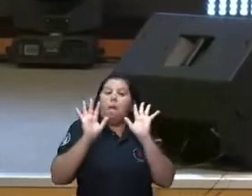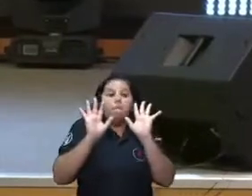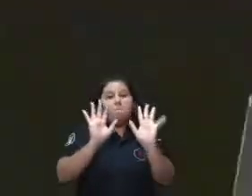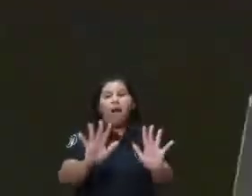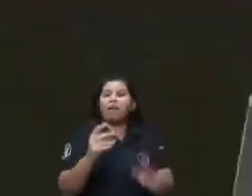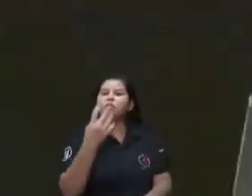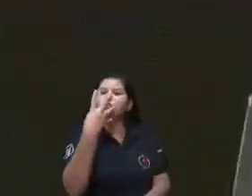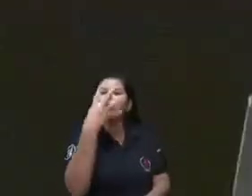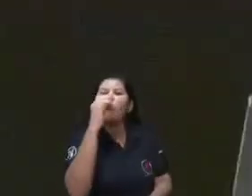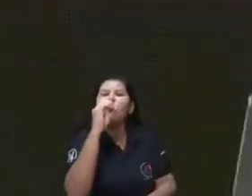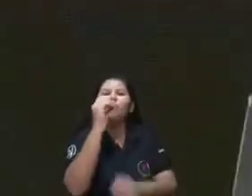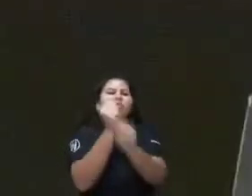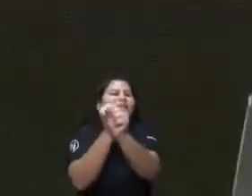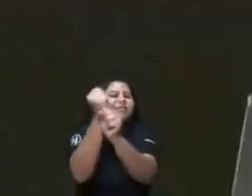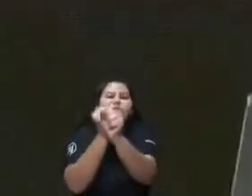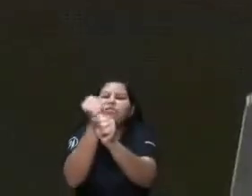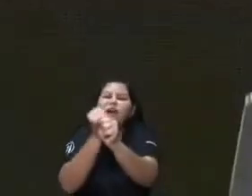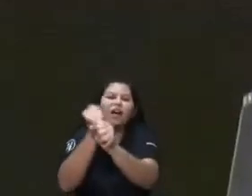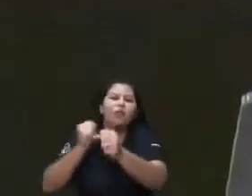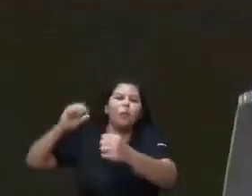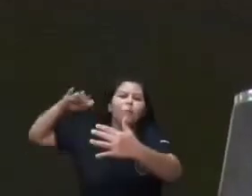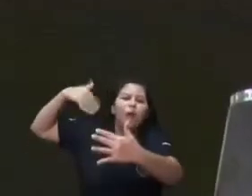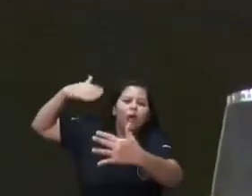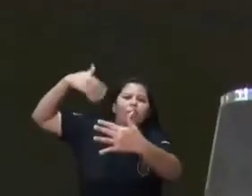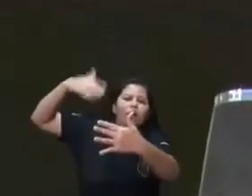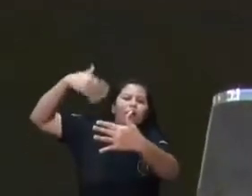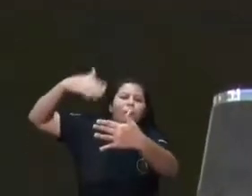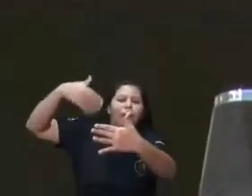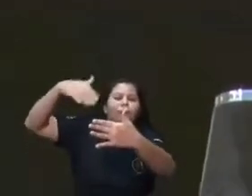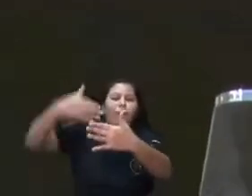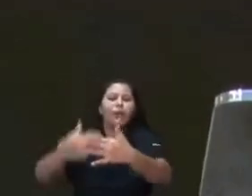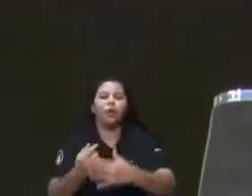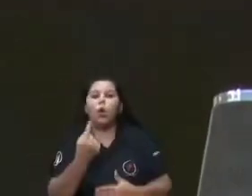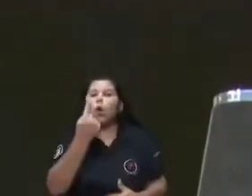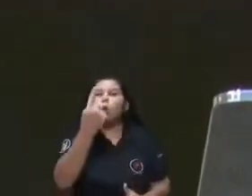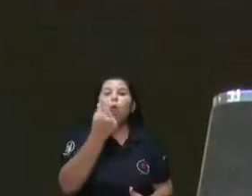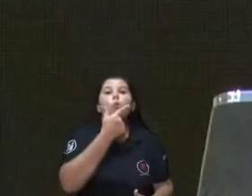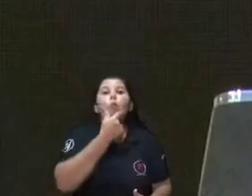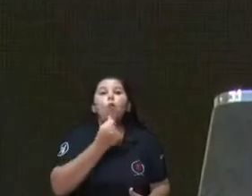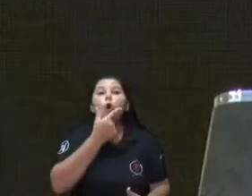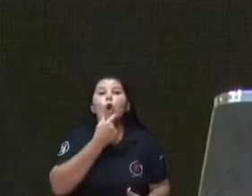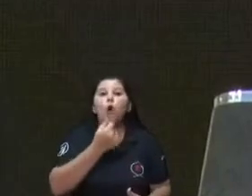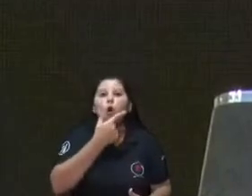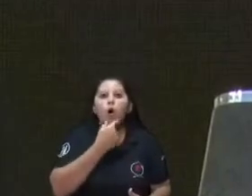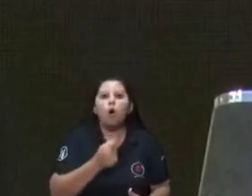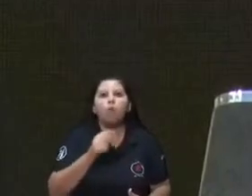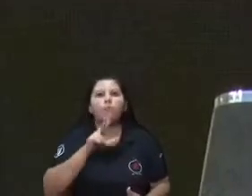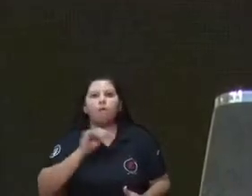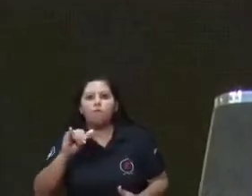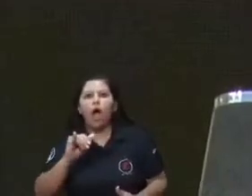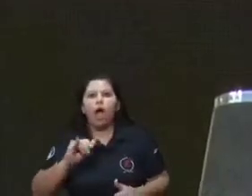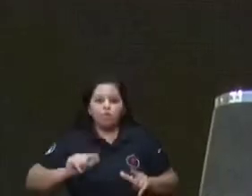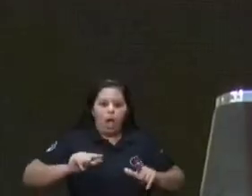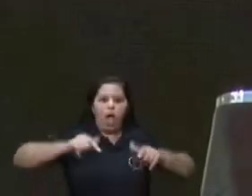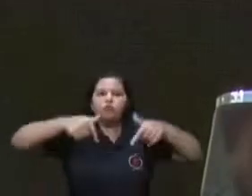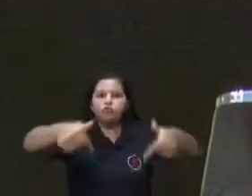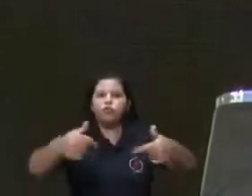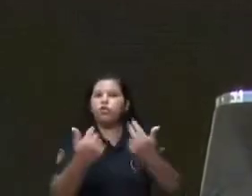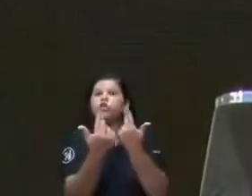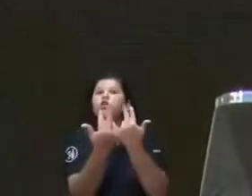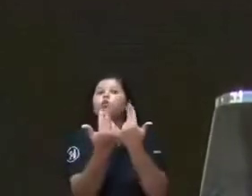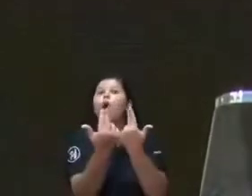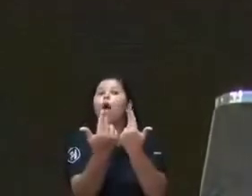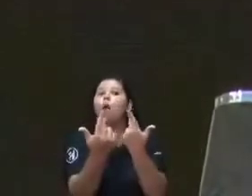400 anos depois, um homem vai tomar esta mesma atitude, deixa eu